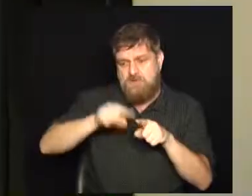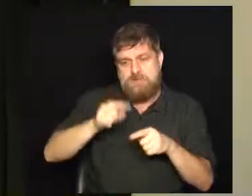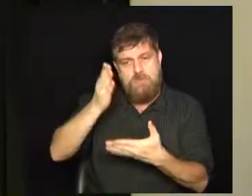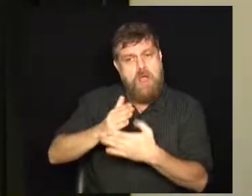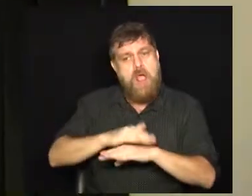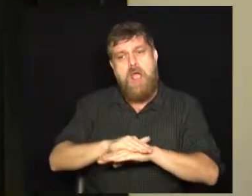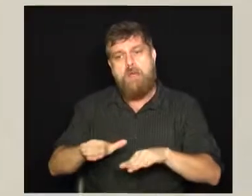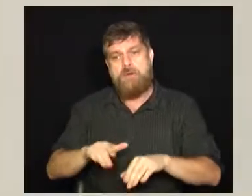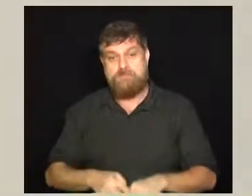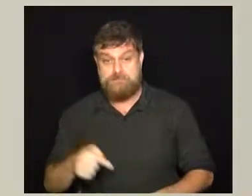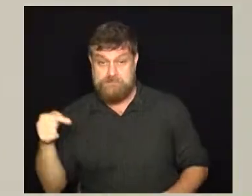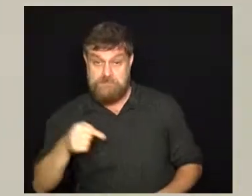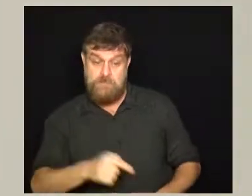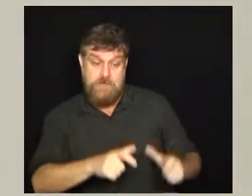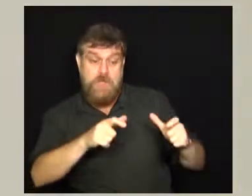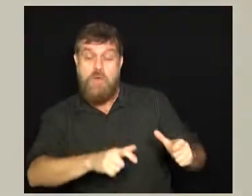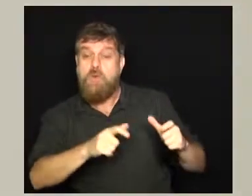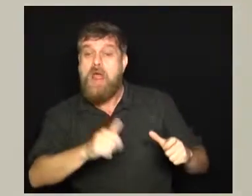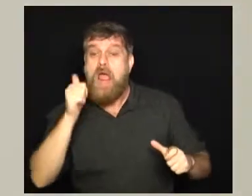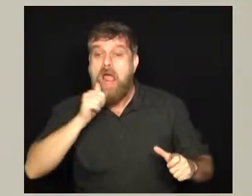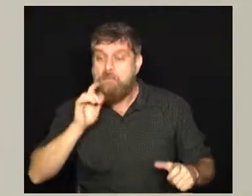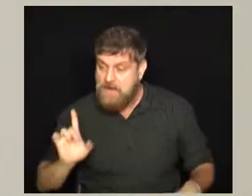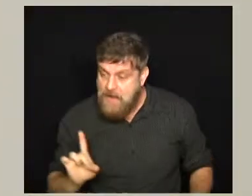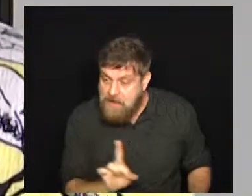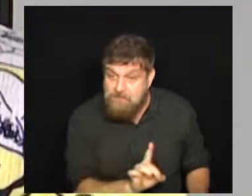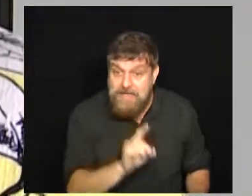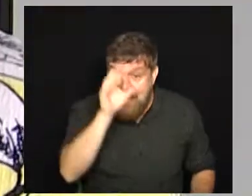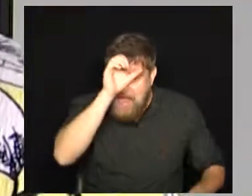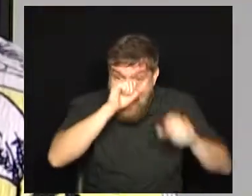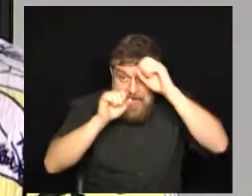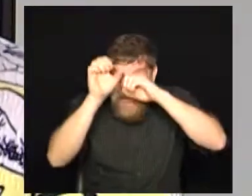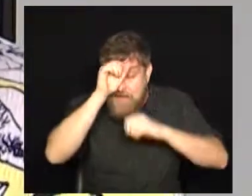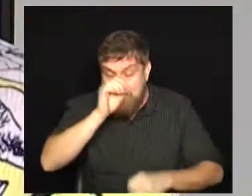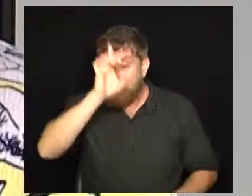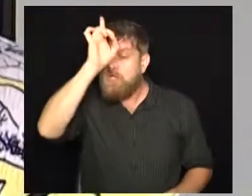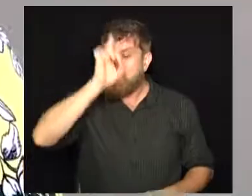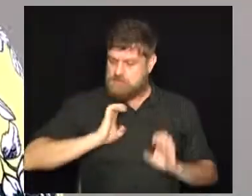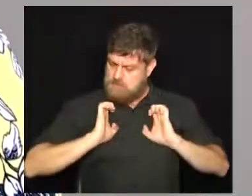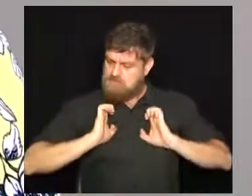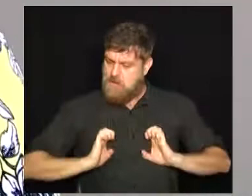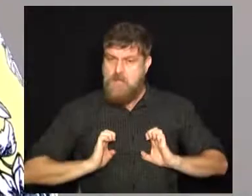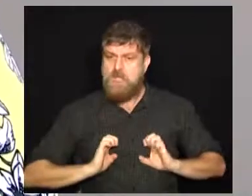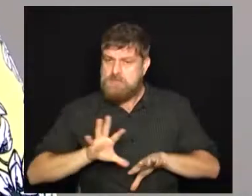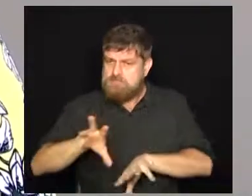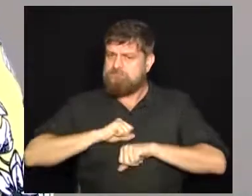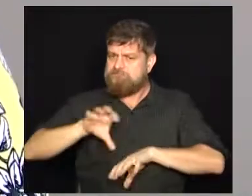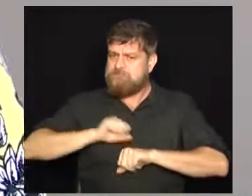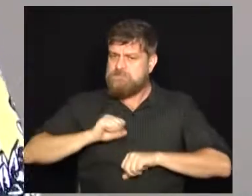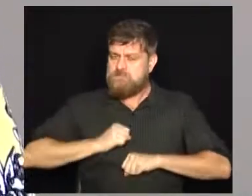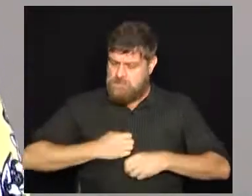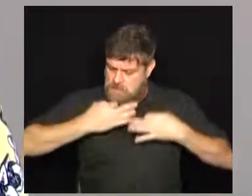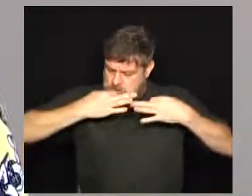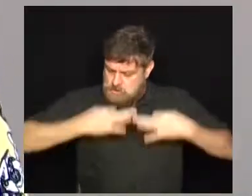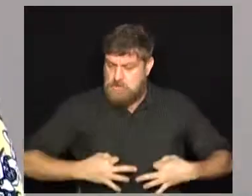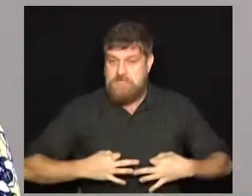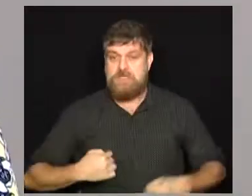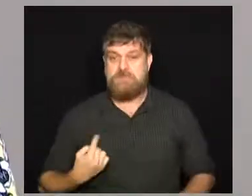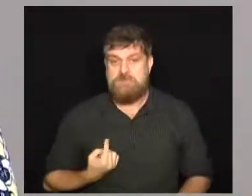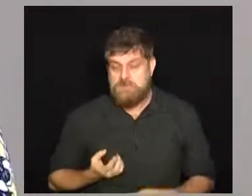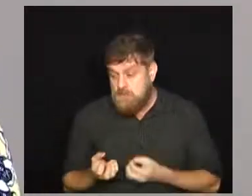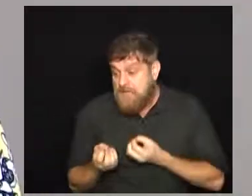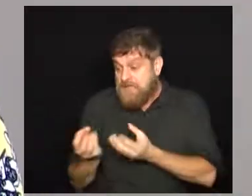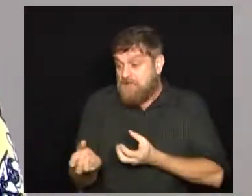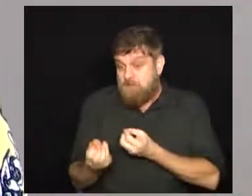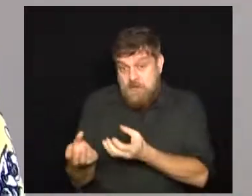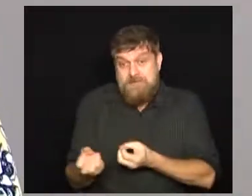delas. Aqui, a mulher aprende a conquistar direito e dignidade. Quando a gente leva informação de que